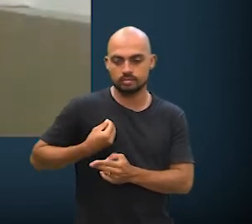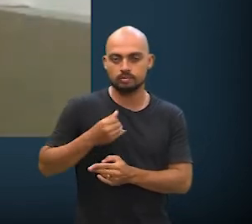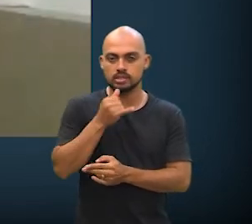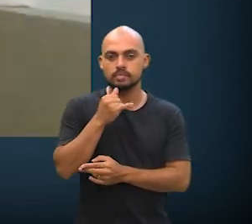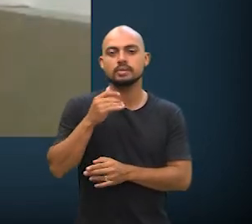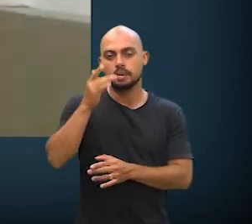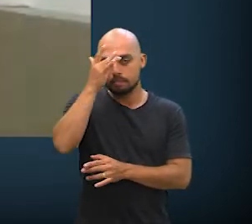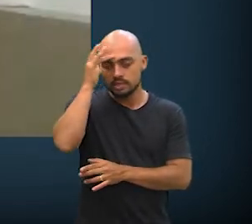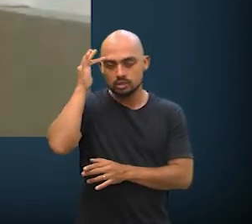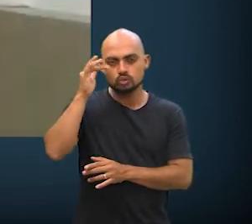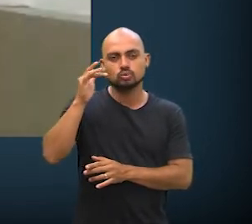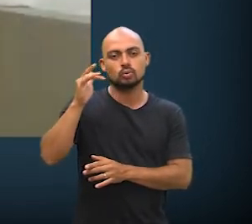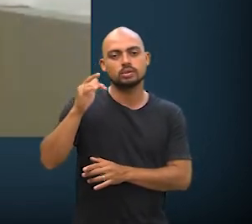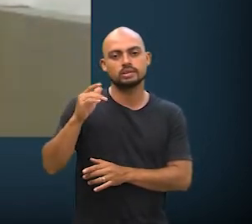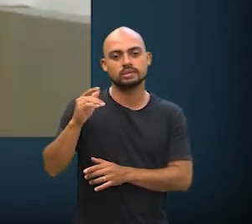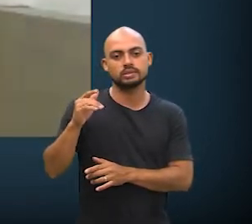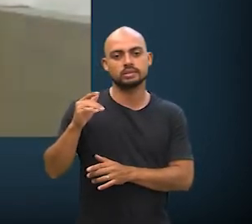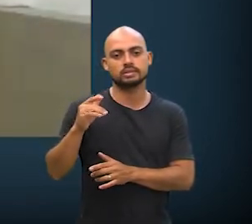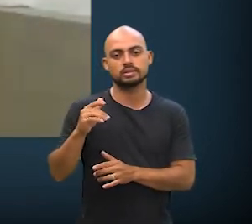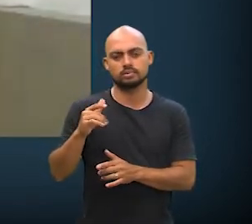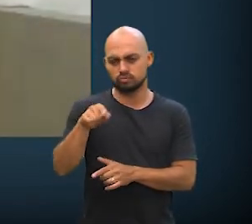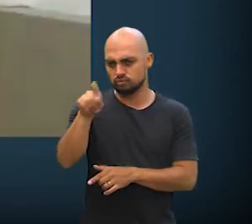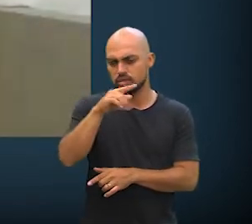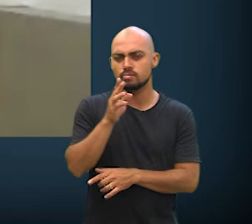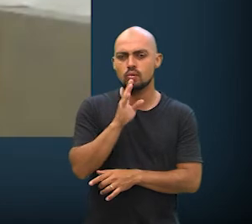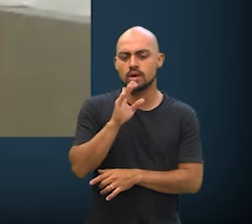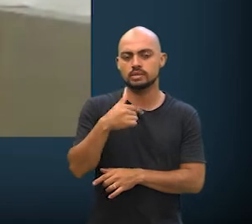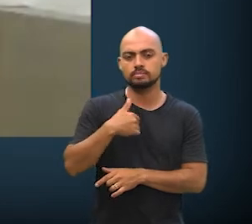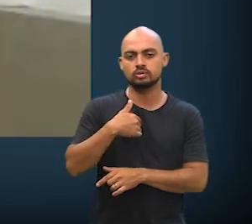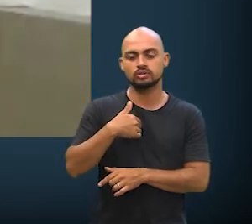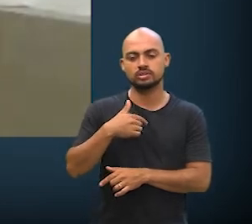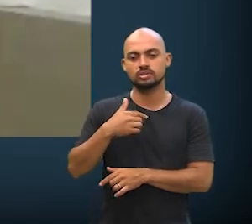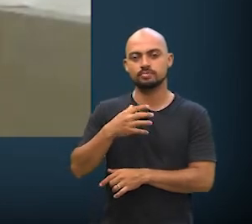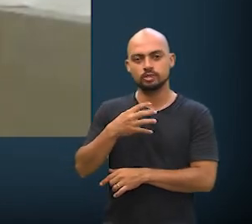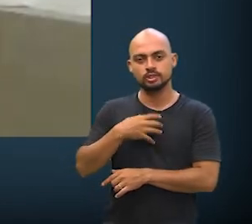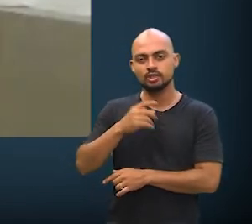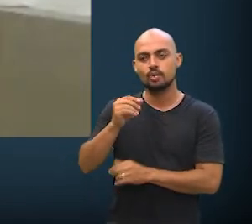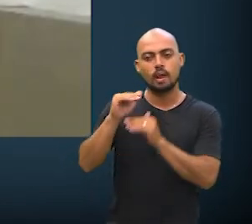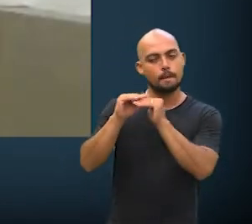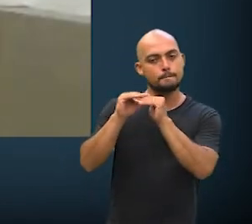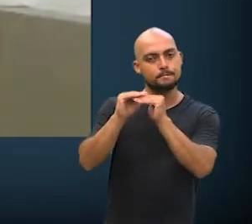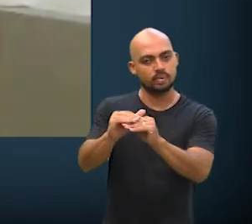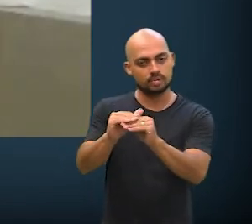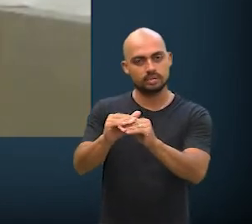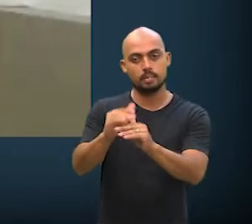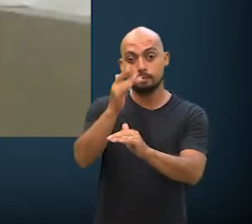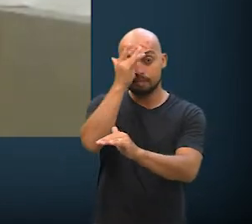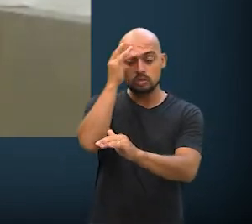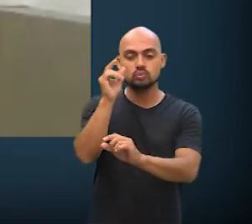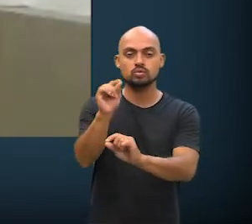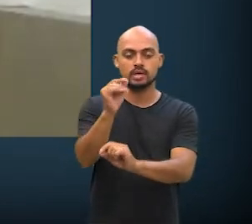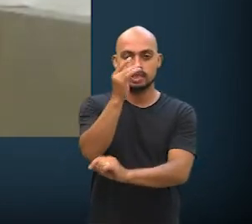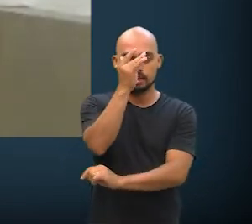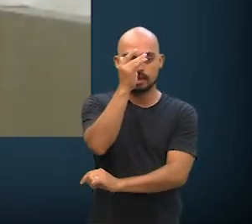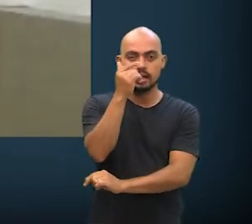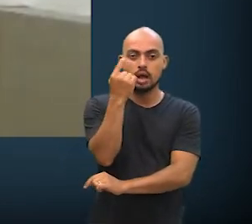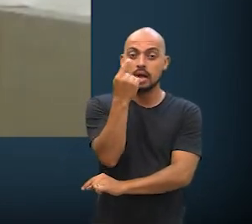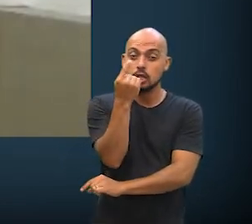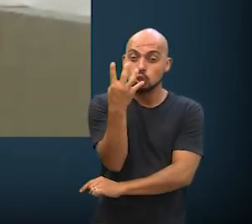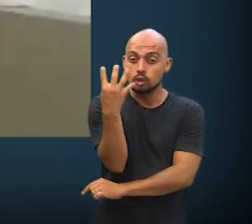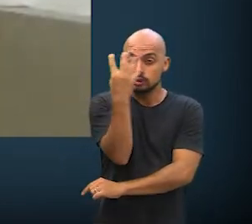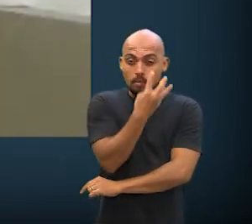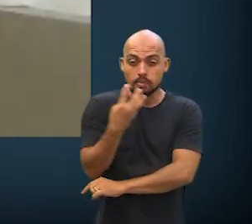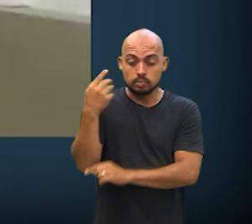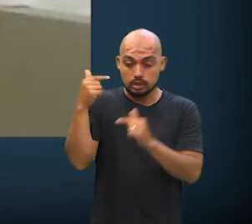muito empreendedor, e quem me conhece sabe os puxões de orelha que eu dou, que trabalha 14 horas por dia e não entrega nada.